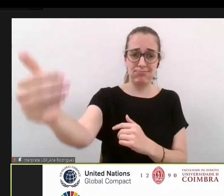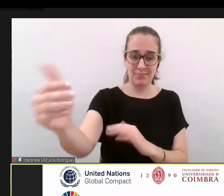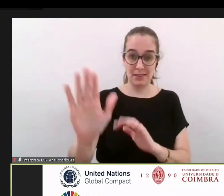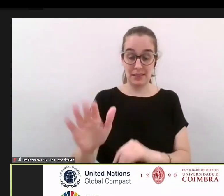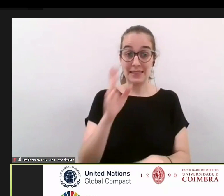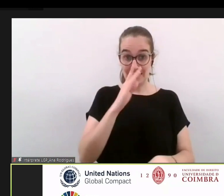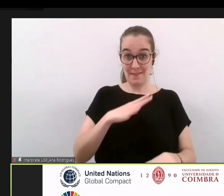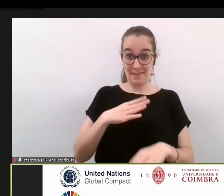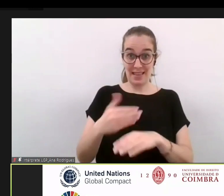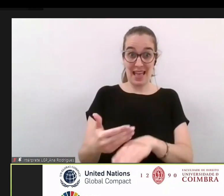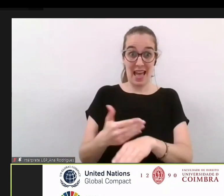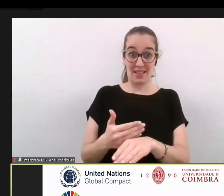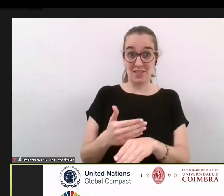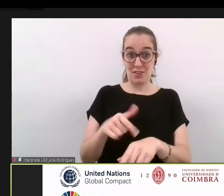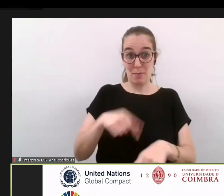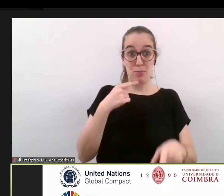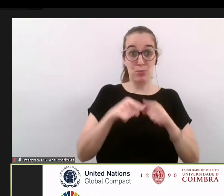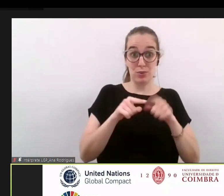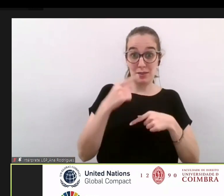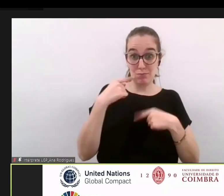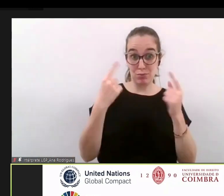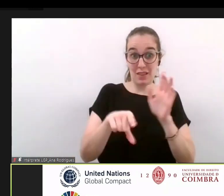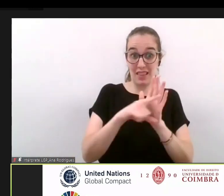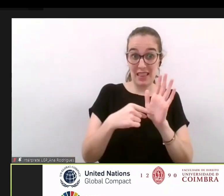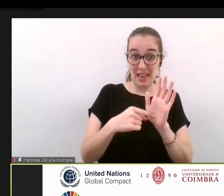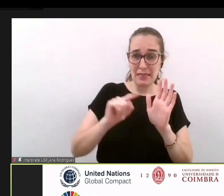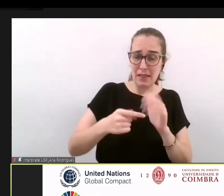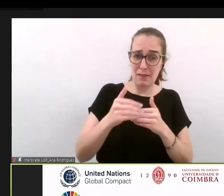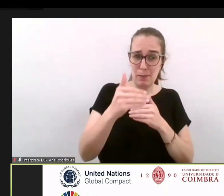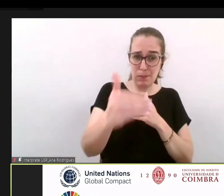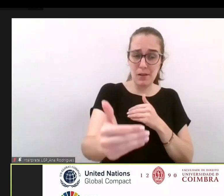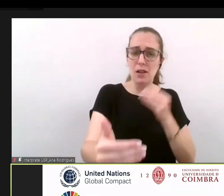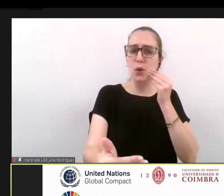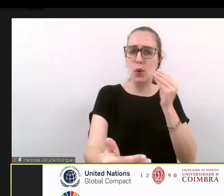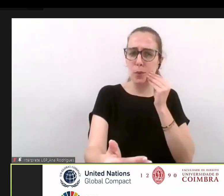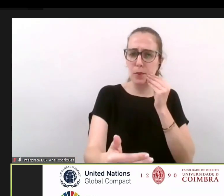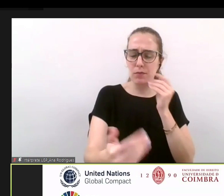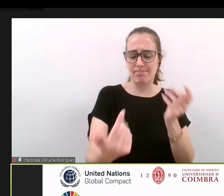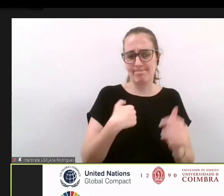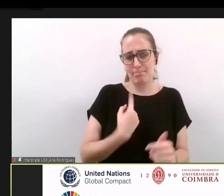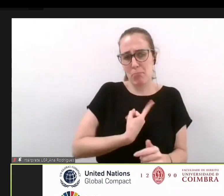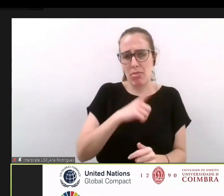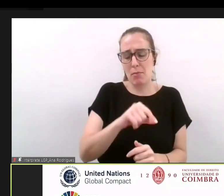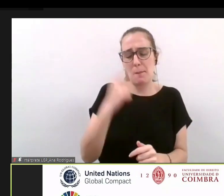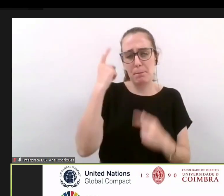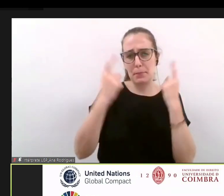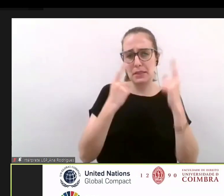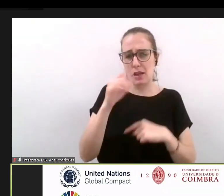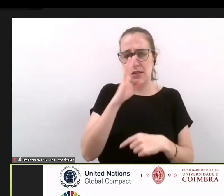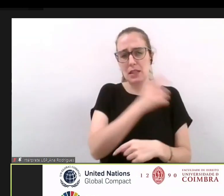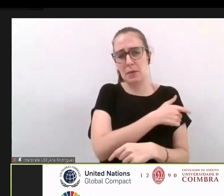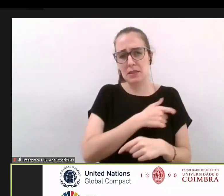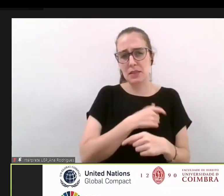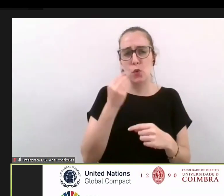introduzir essa dimensão de longo prazo, seria, ao nível institucional, pensar-se numa representação institucional das gerações